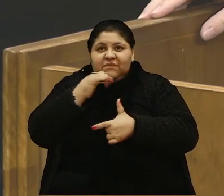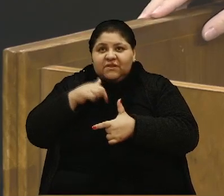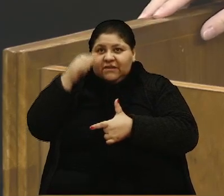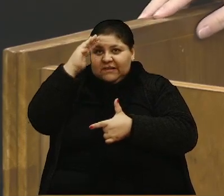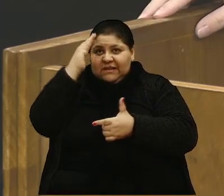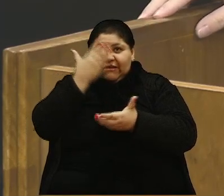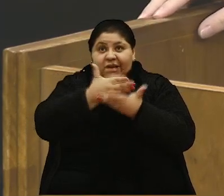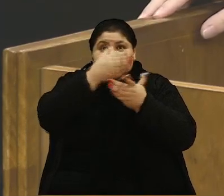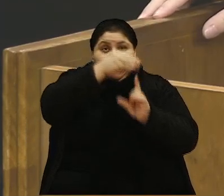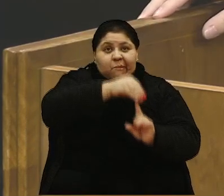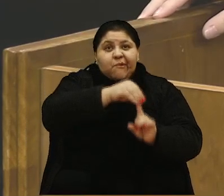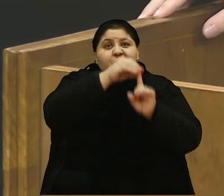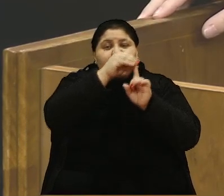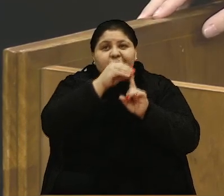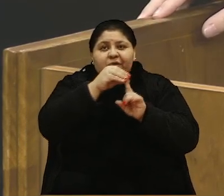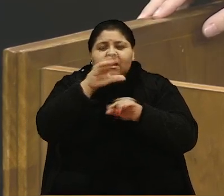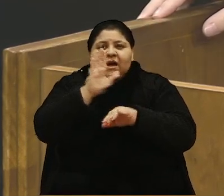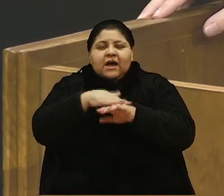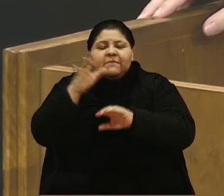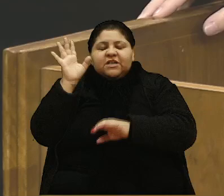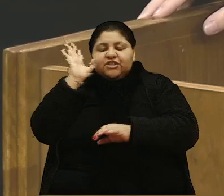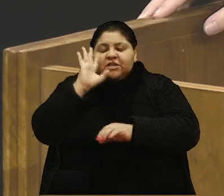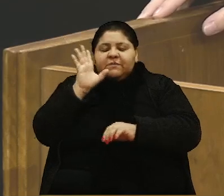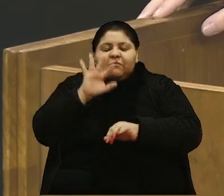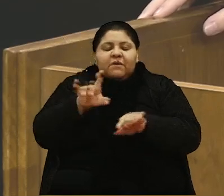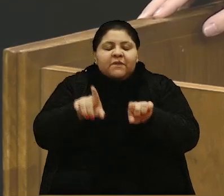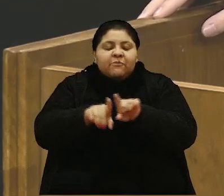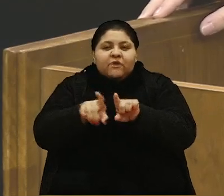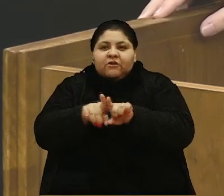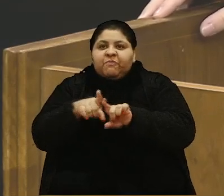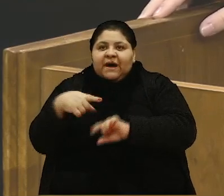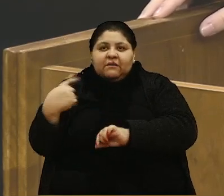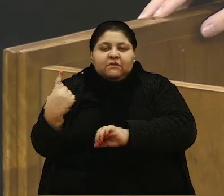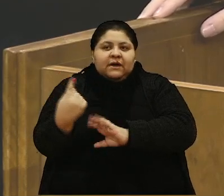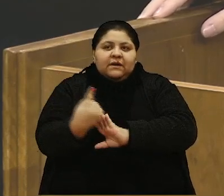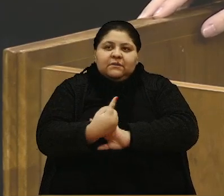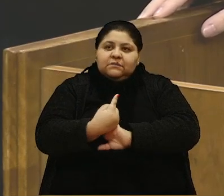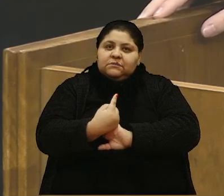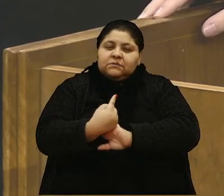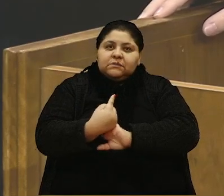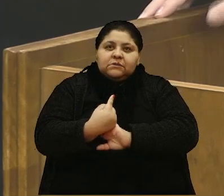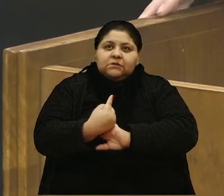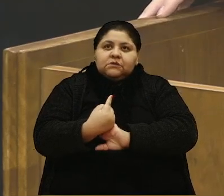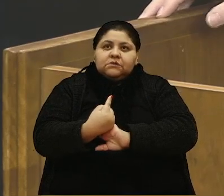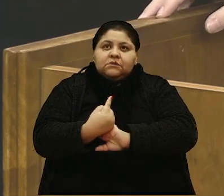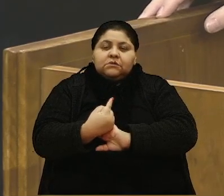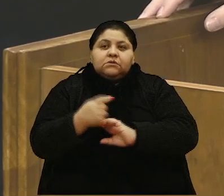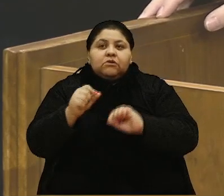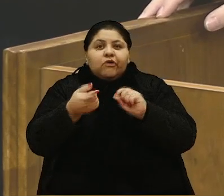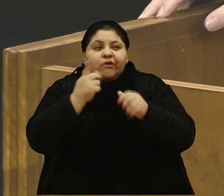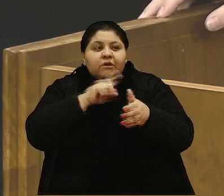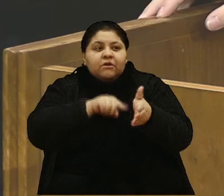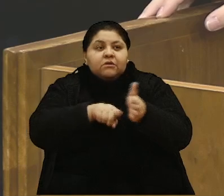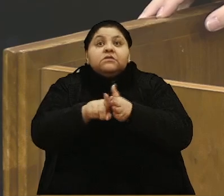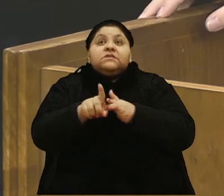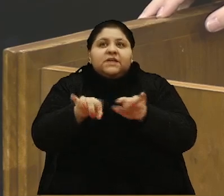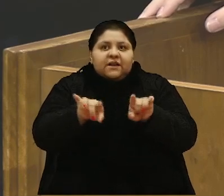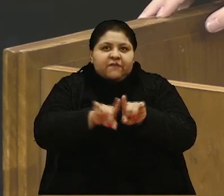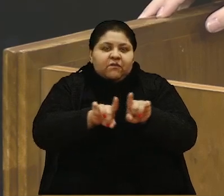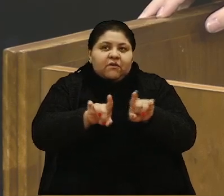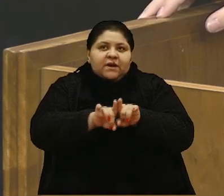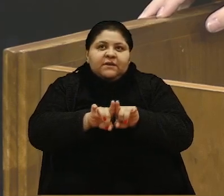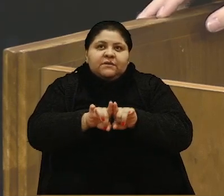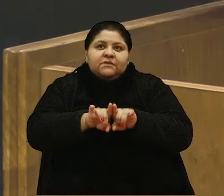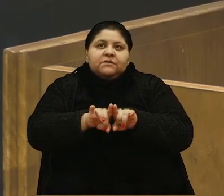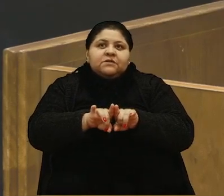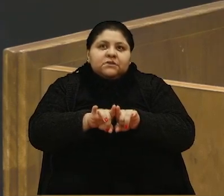seria prioridade. E o mais legal, que aqui eu vejo que eu estou no lado certo, vereadora Daiane, quando eu questiono aqui o secretário de Trânsito e ele não